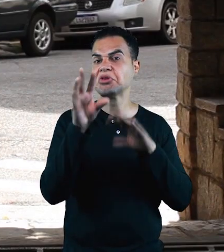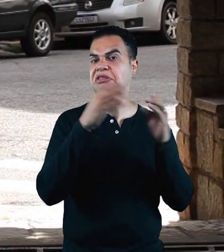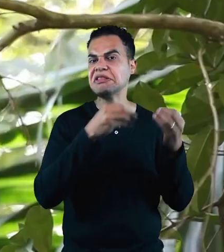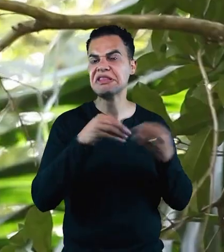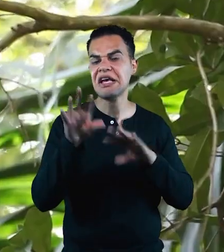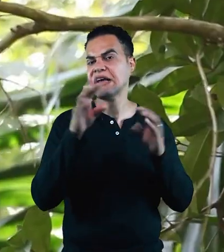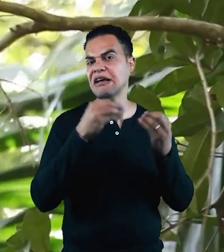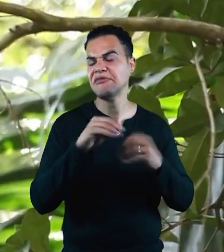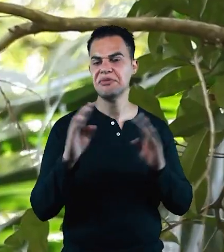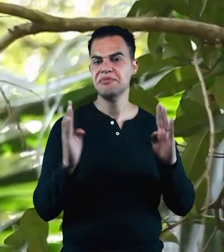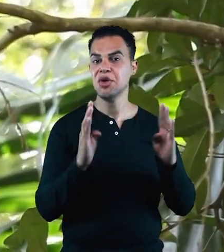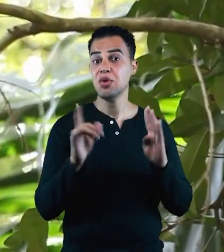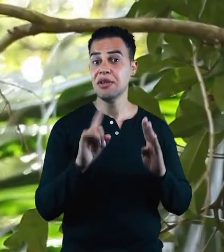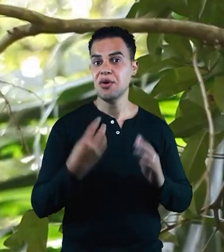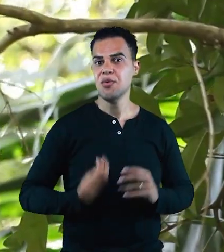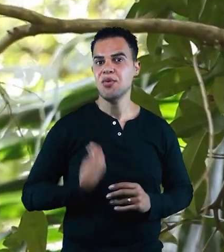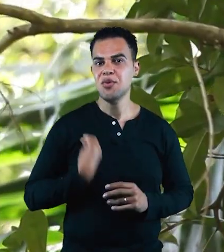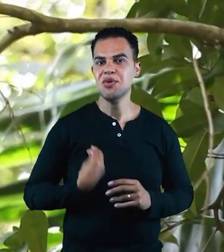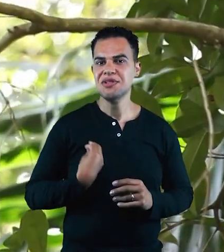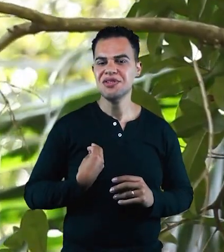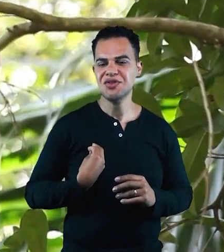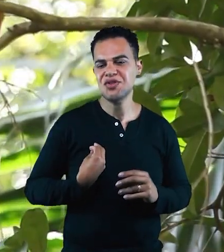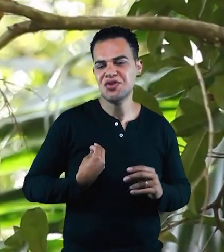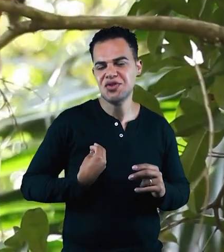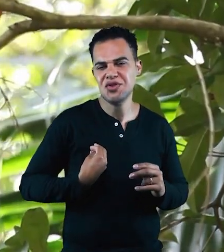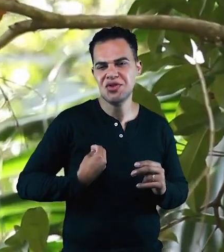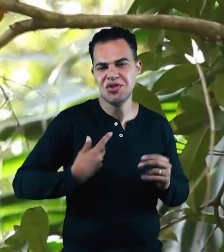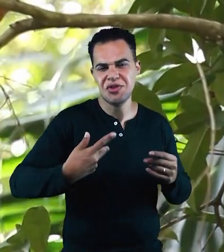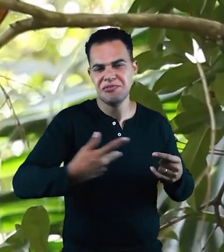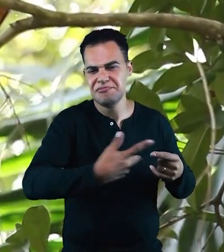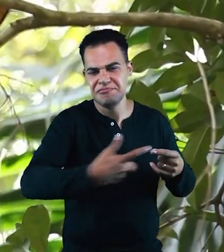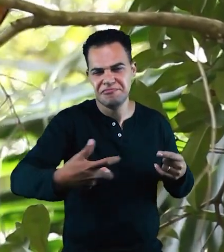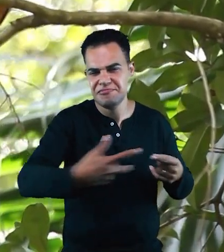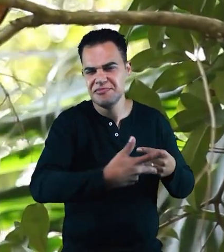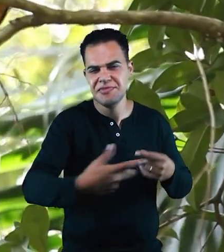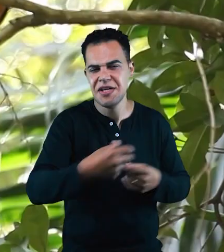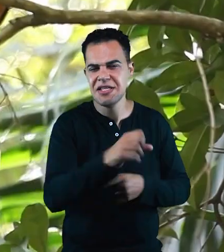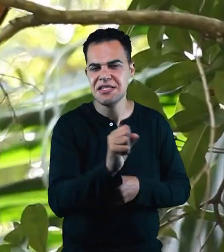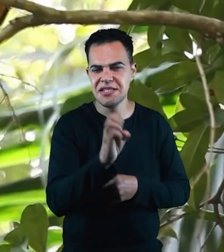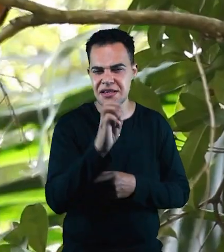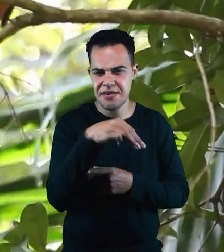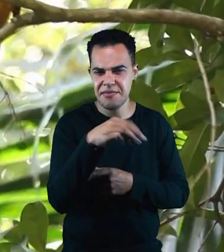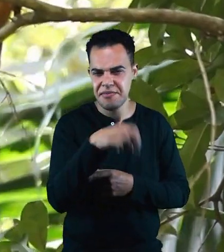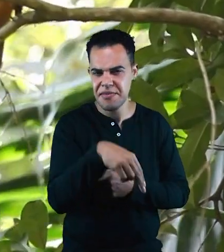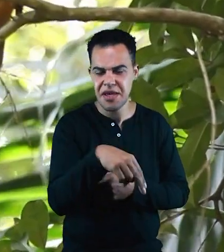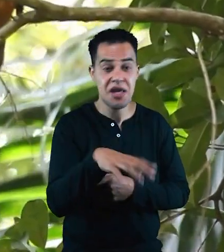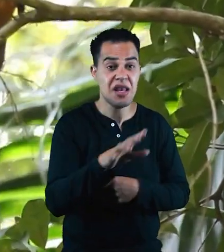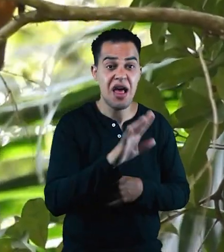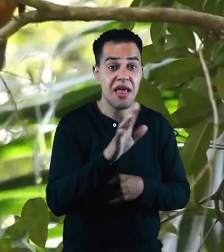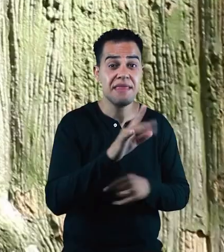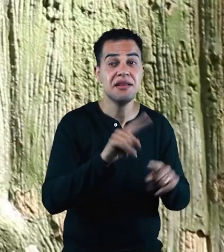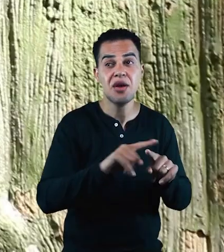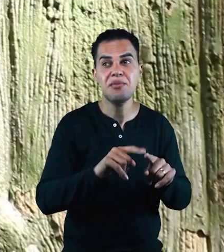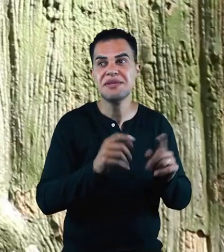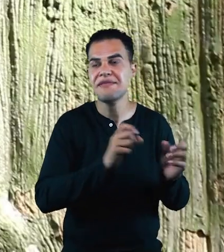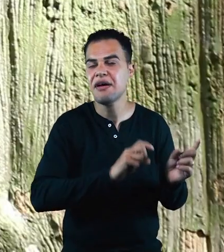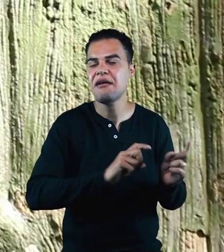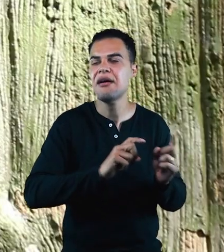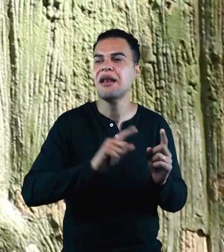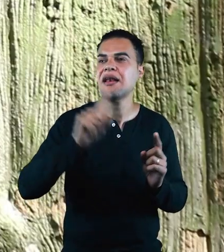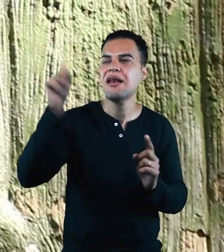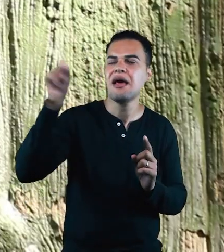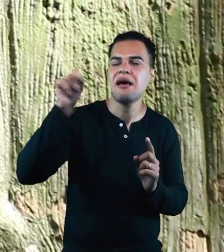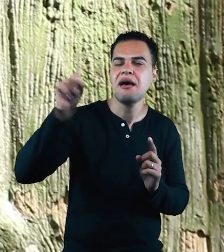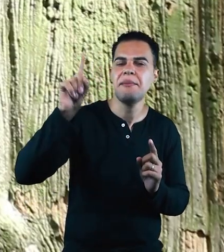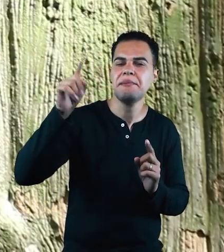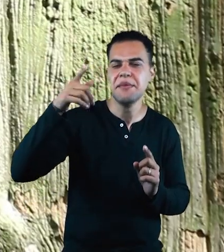existia a coleta de sêmena. Ele exportava os reprodutores todos para a Índia, para a Europa,